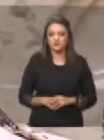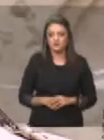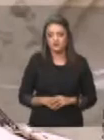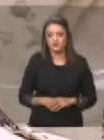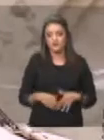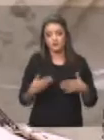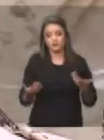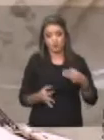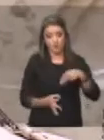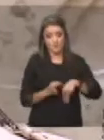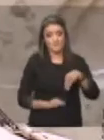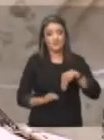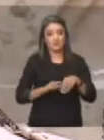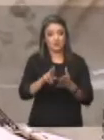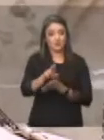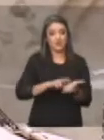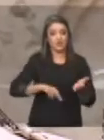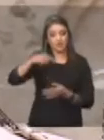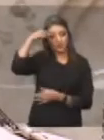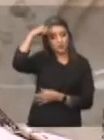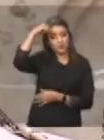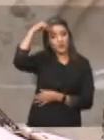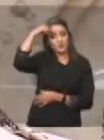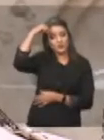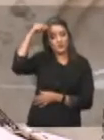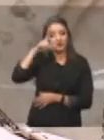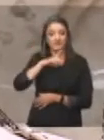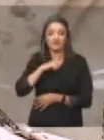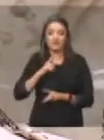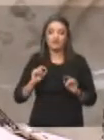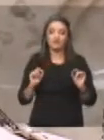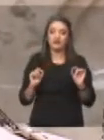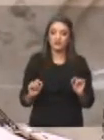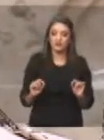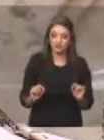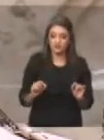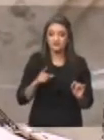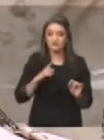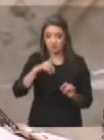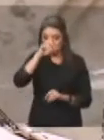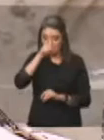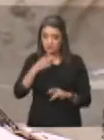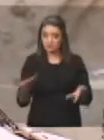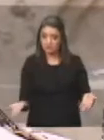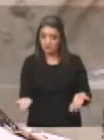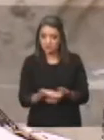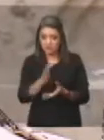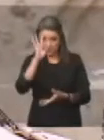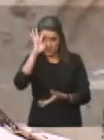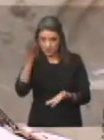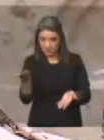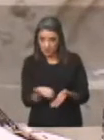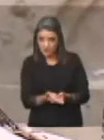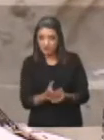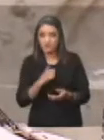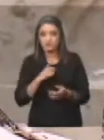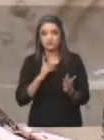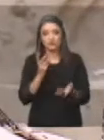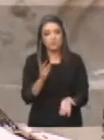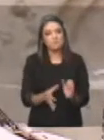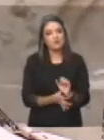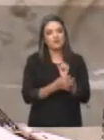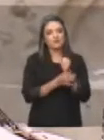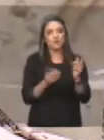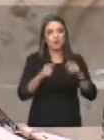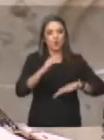relator, Luiz Roberto Barroso, determinou a cisão subjetiva deste processo, mantendo a competência dessa corte apenas